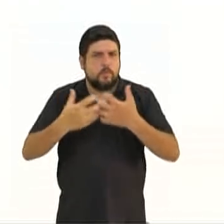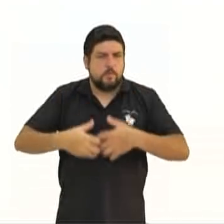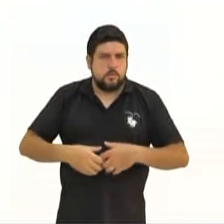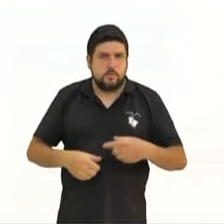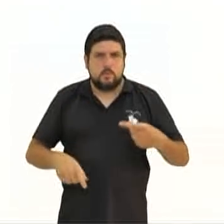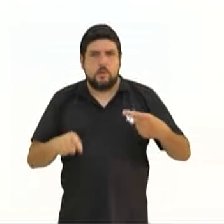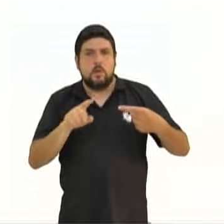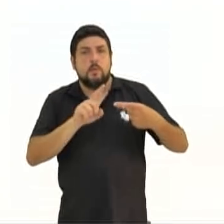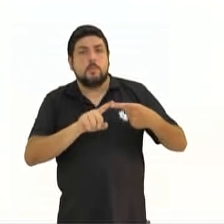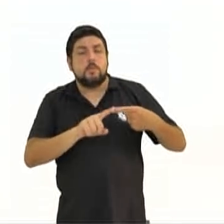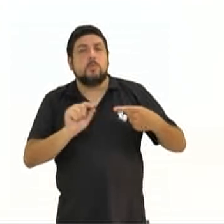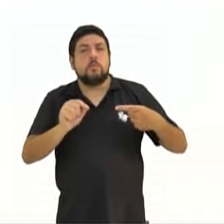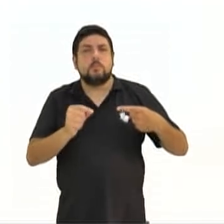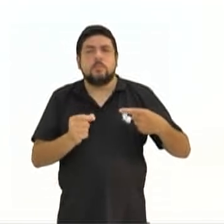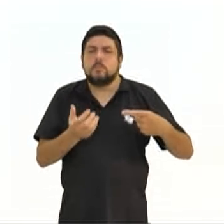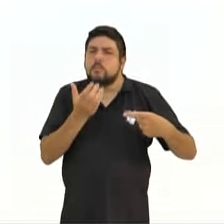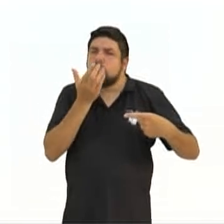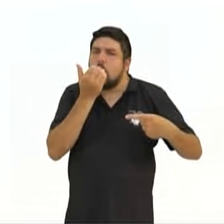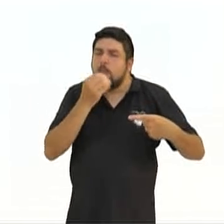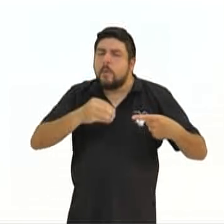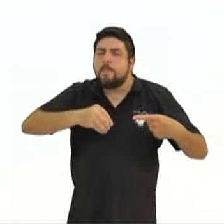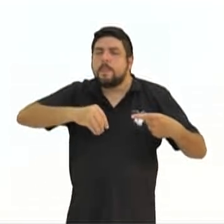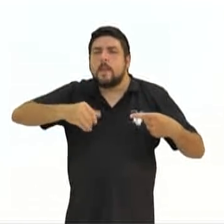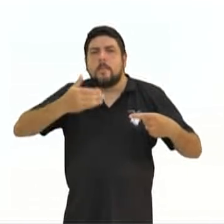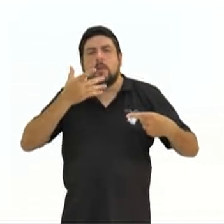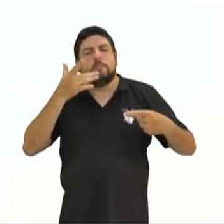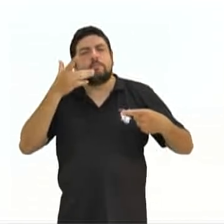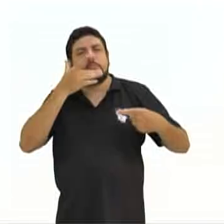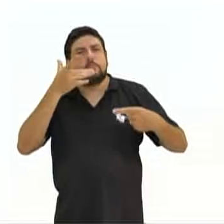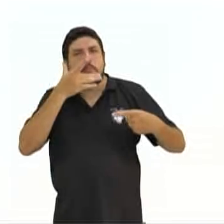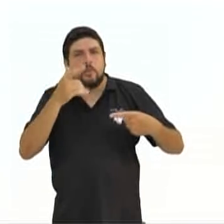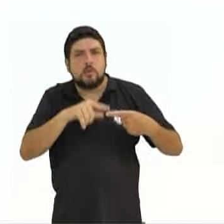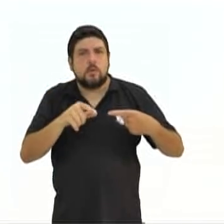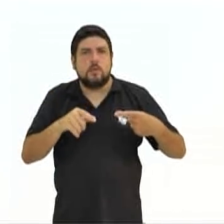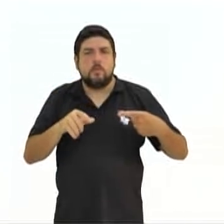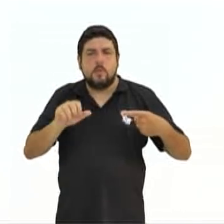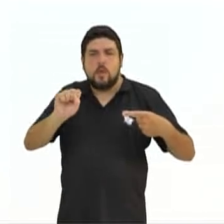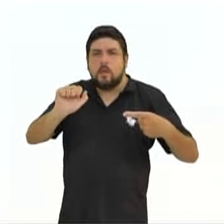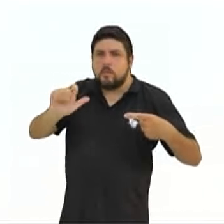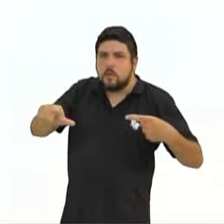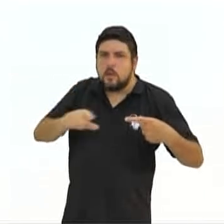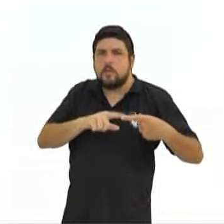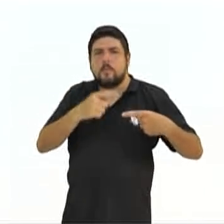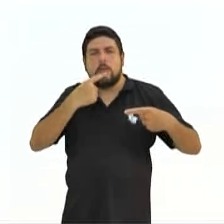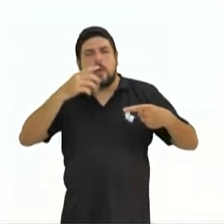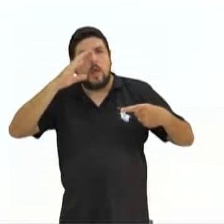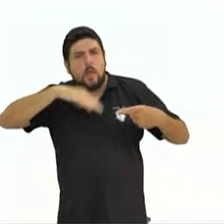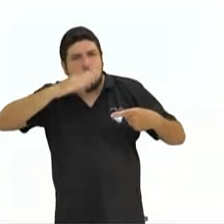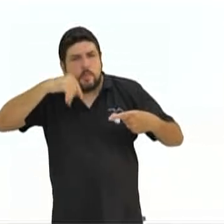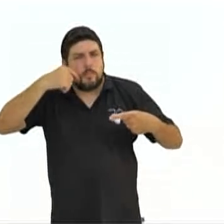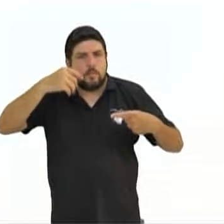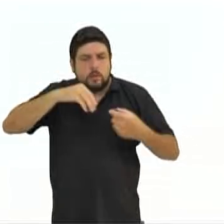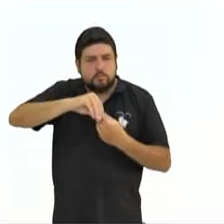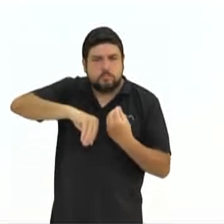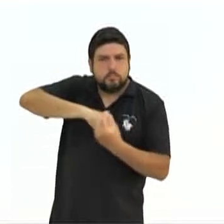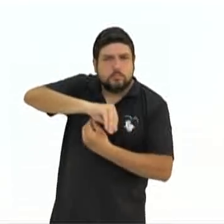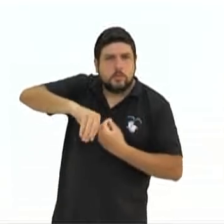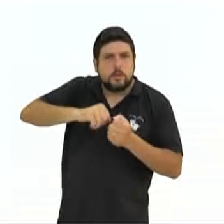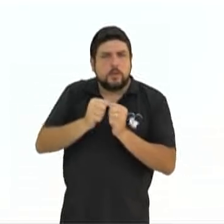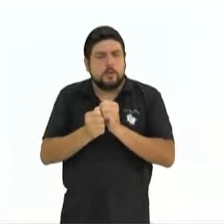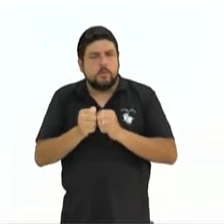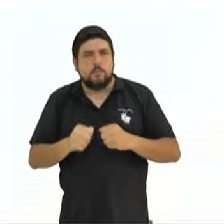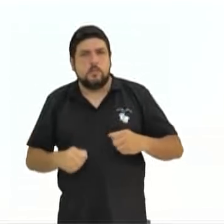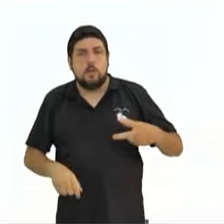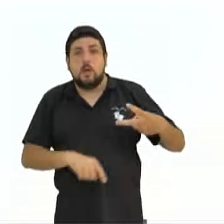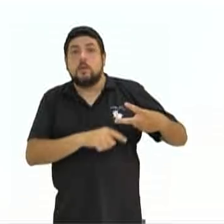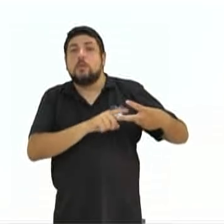é realçar o sabor do alimento, deixar o alimento mais gostoso. Você jogar um salzinho, uma pimentinha no feijão, no arroz, aí por diante.